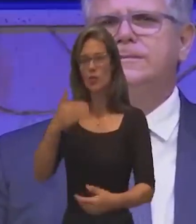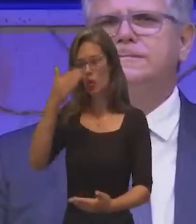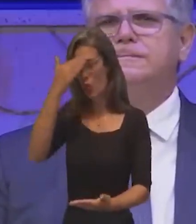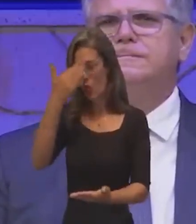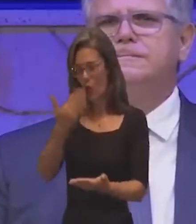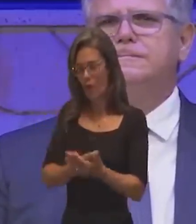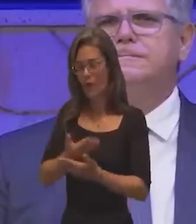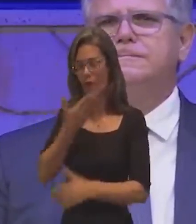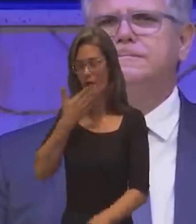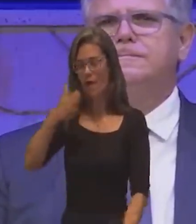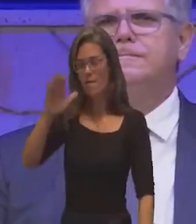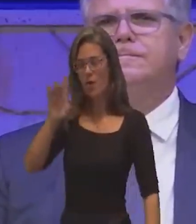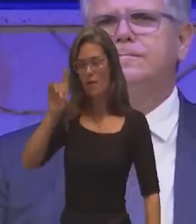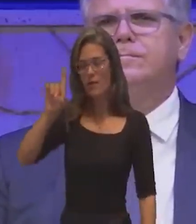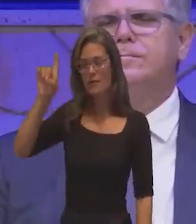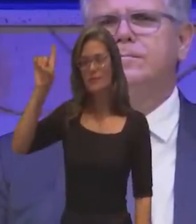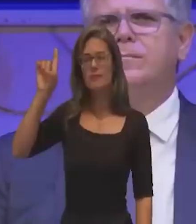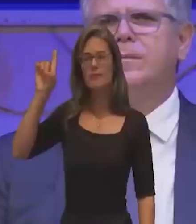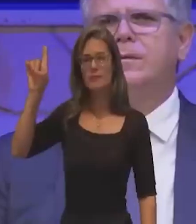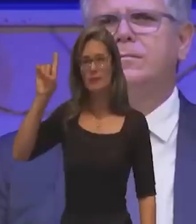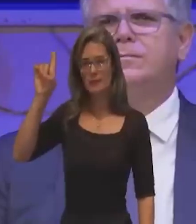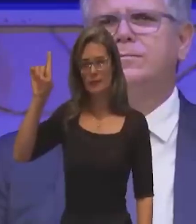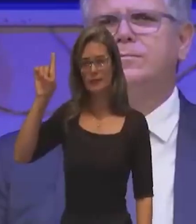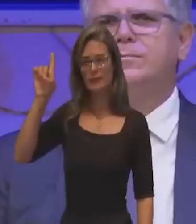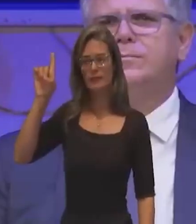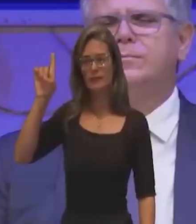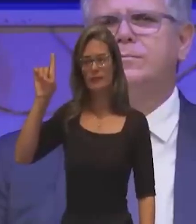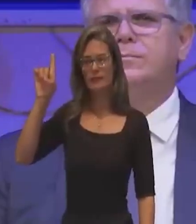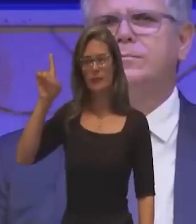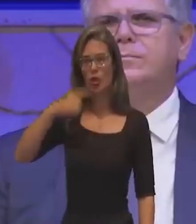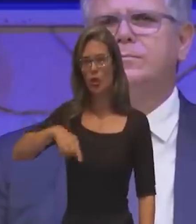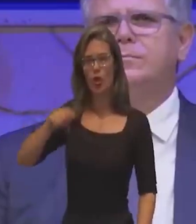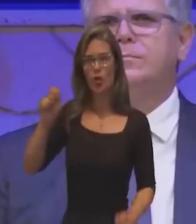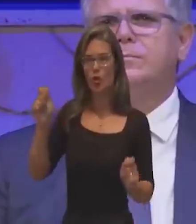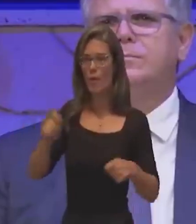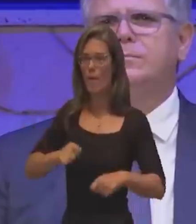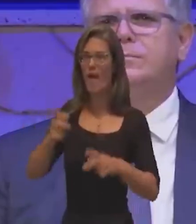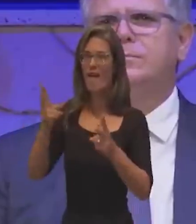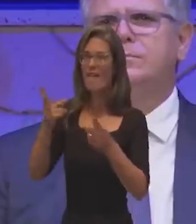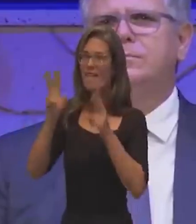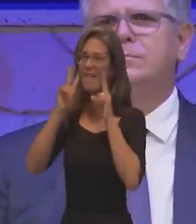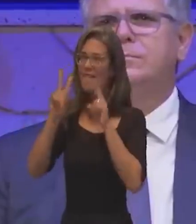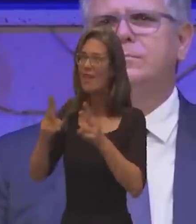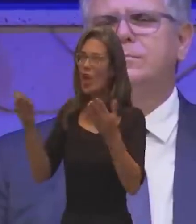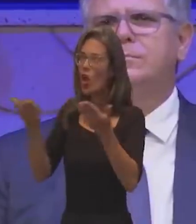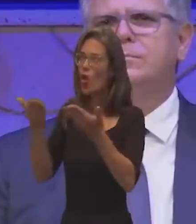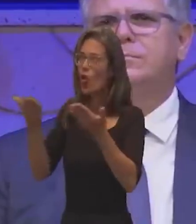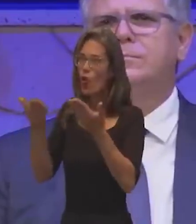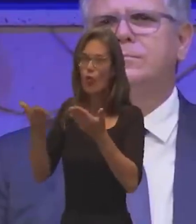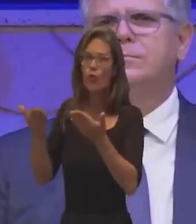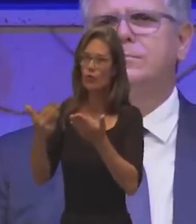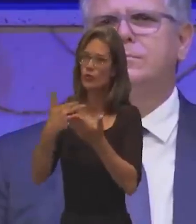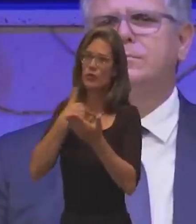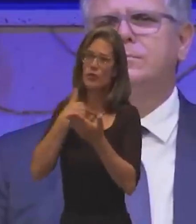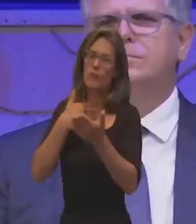Deus, mesmo que eu e você não possamos vê-las com os nossos olhos físicos.